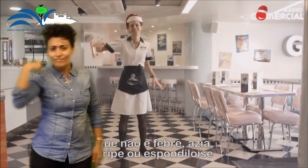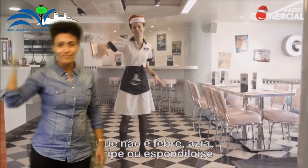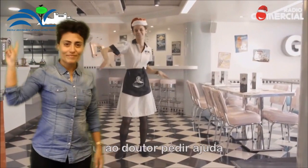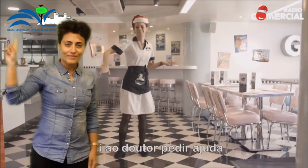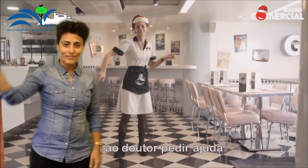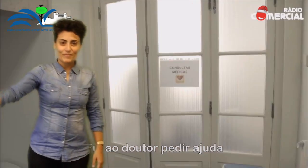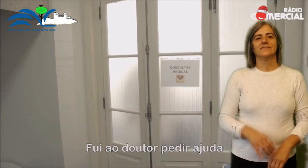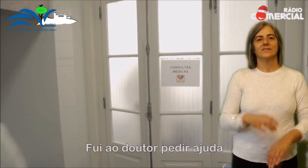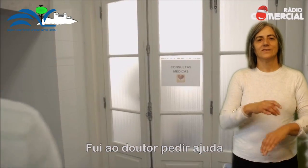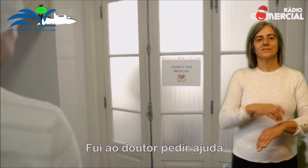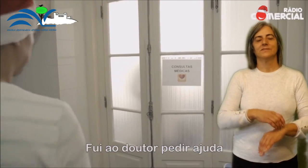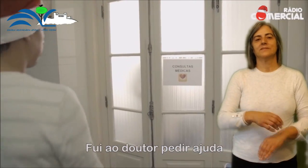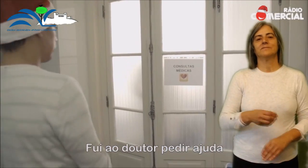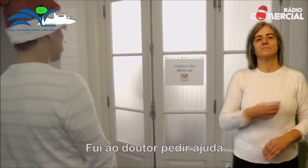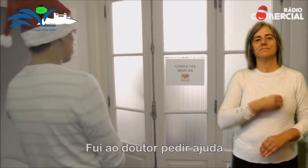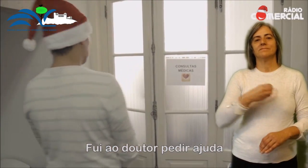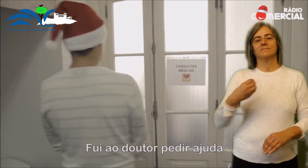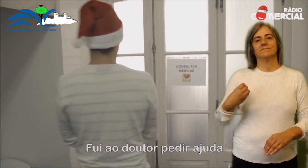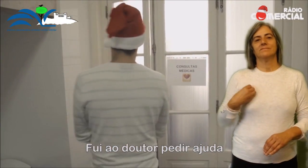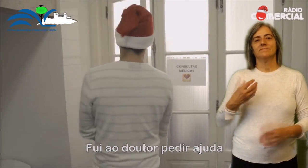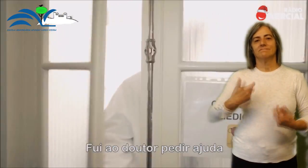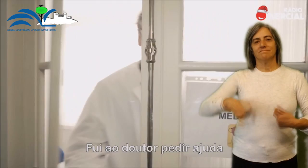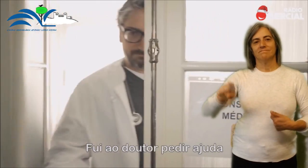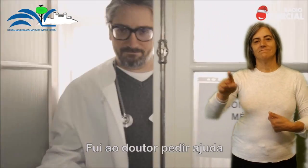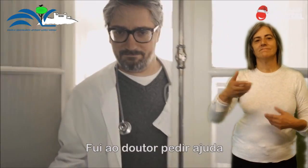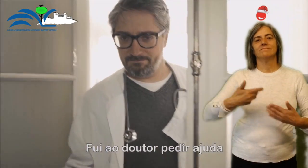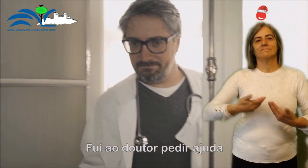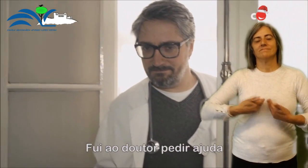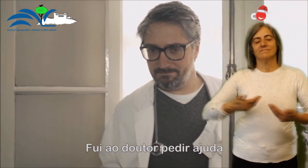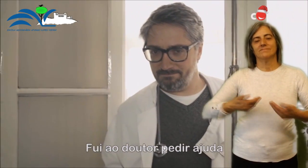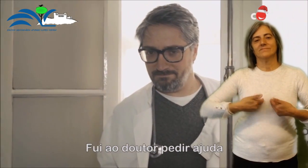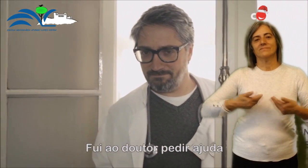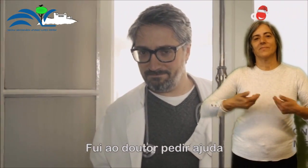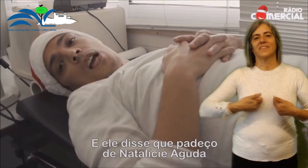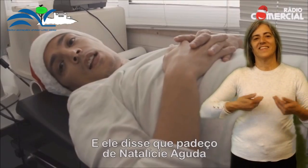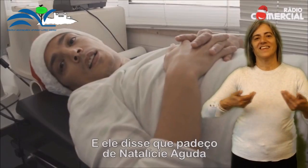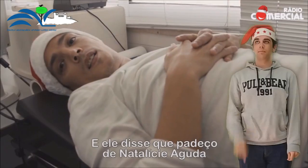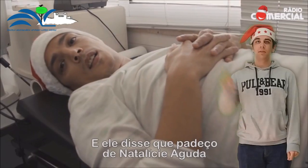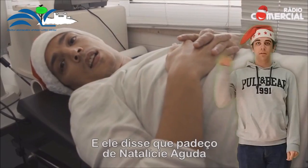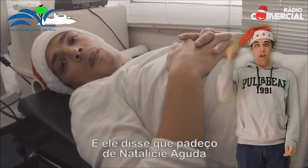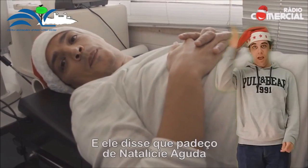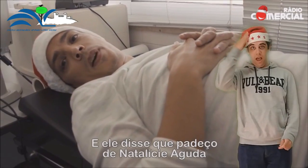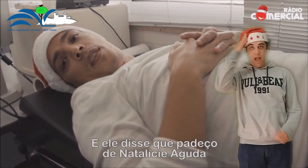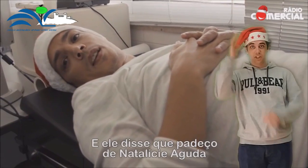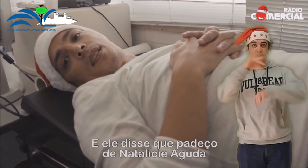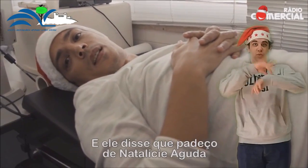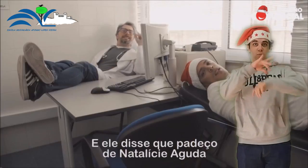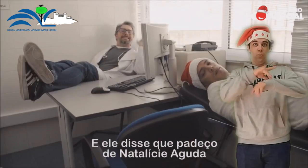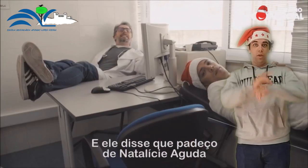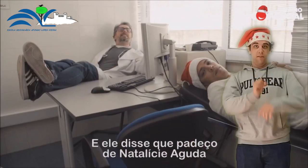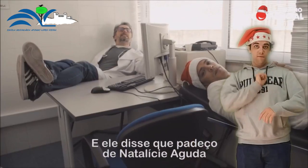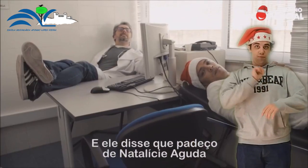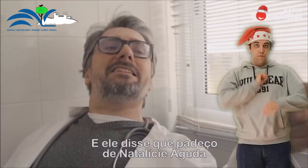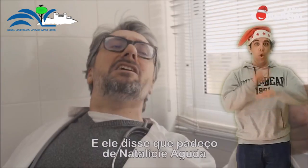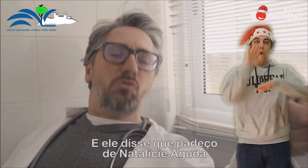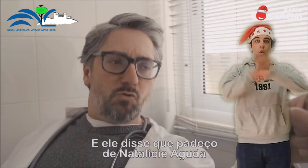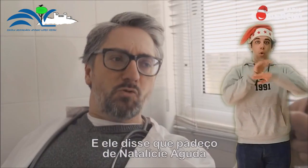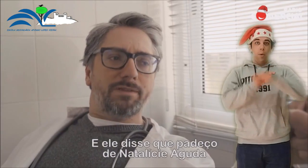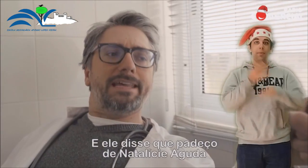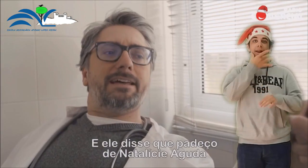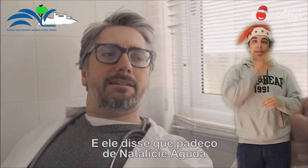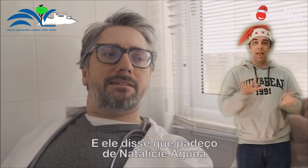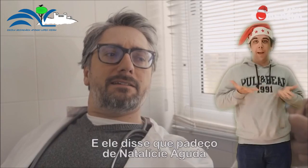espondilose. Fui ao doutor pedir ajuda. Ele disse que padece de